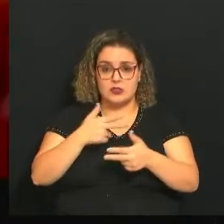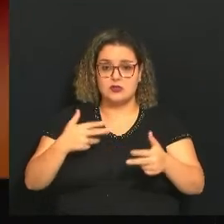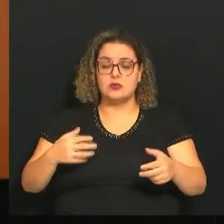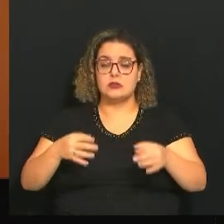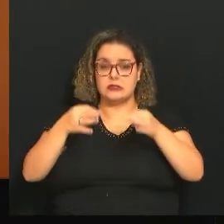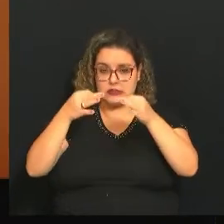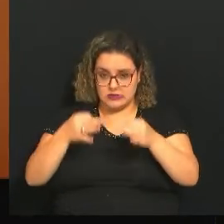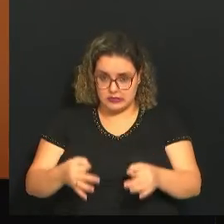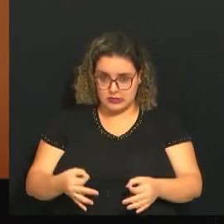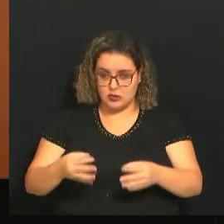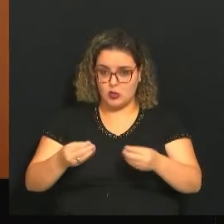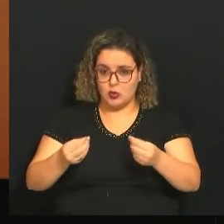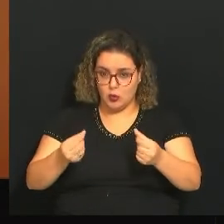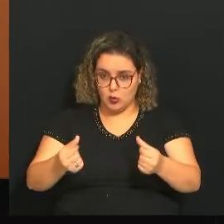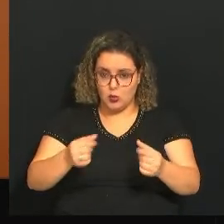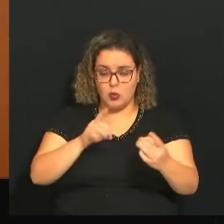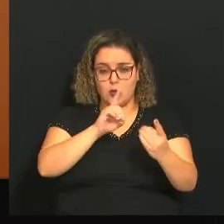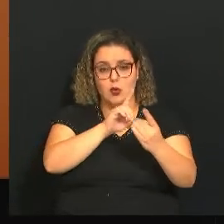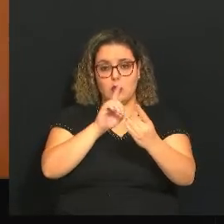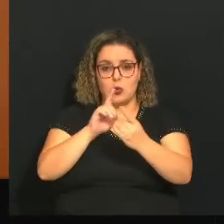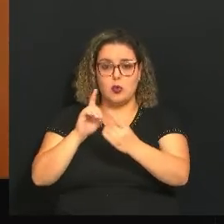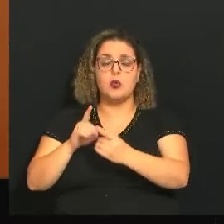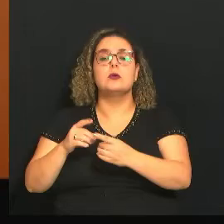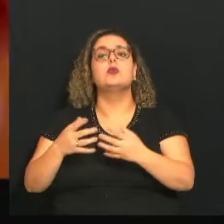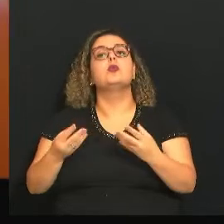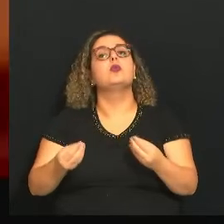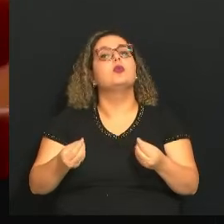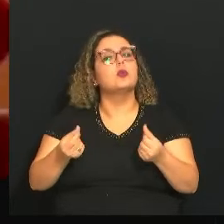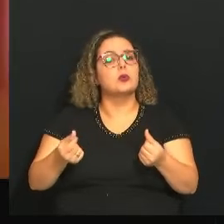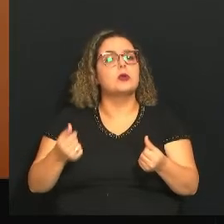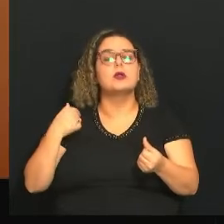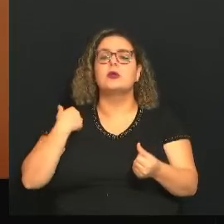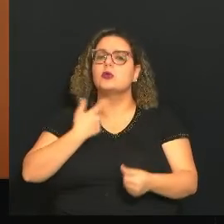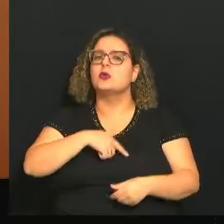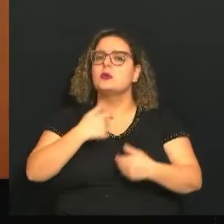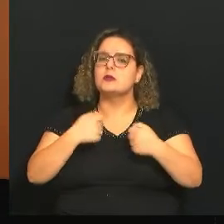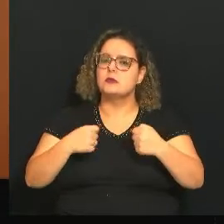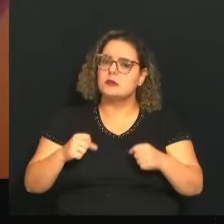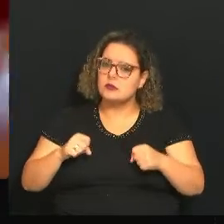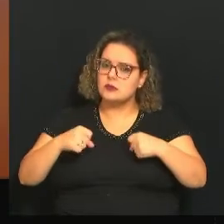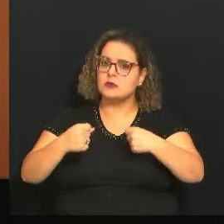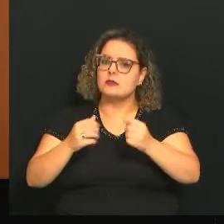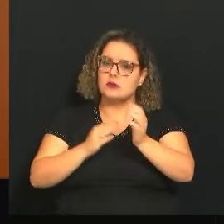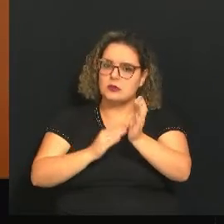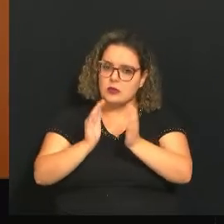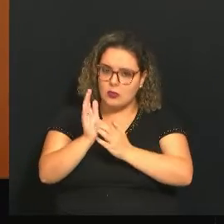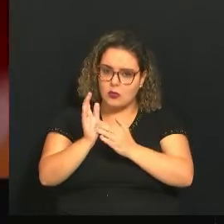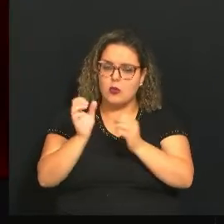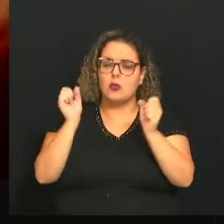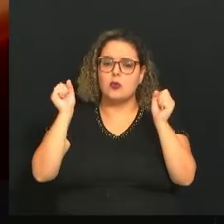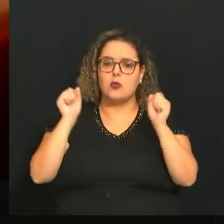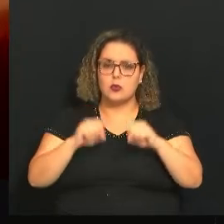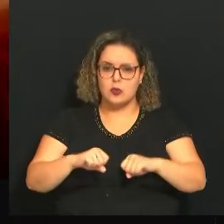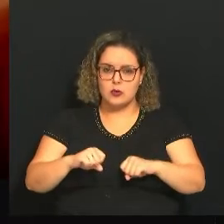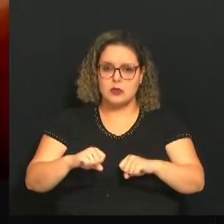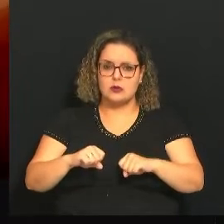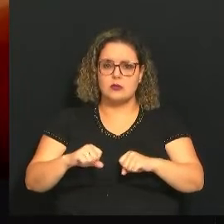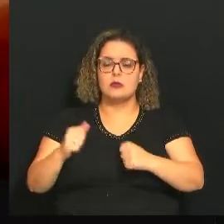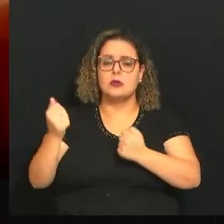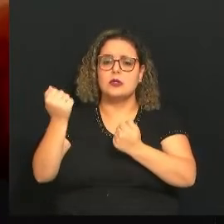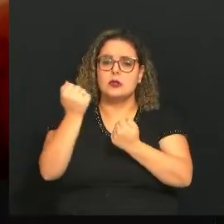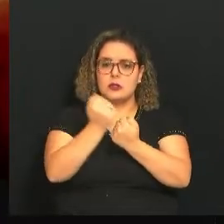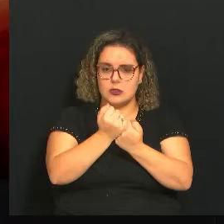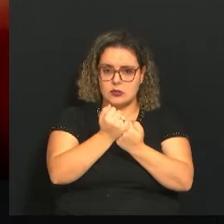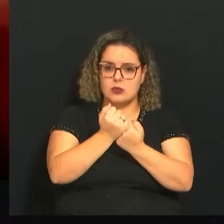qualidade, com atendimento à população de qualidade, nós temos que defender o concurso público e a reposição